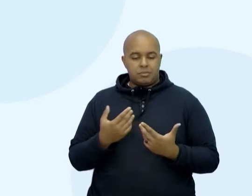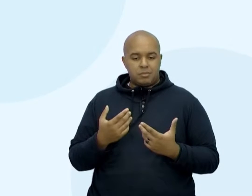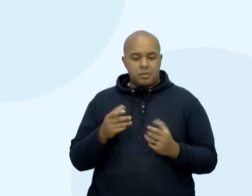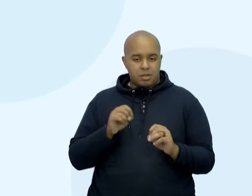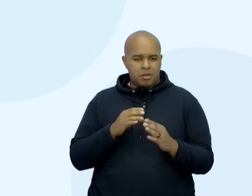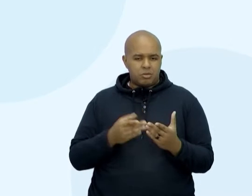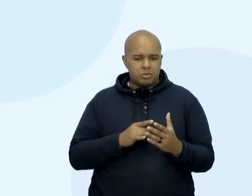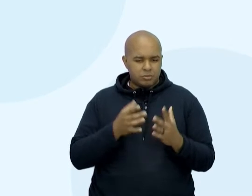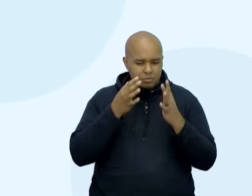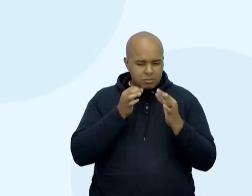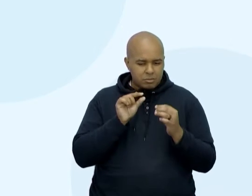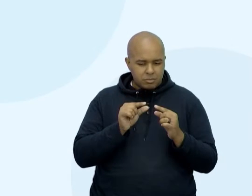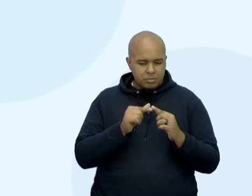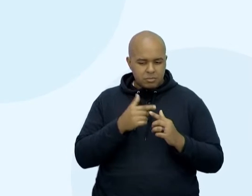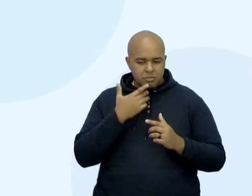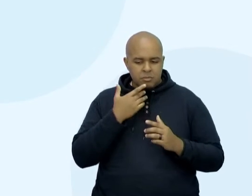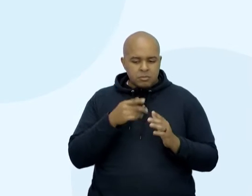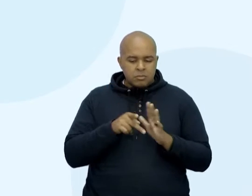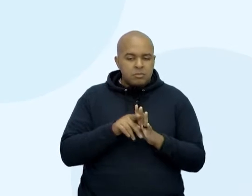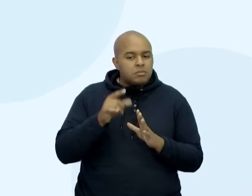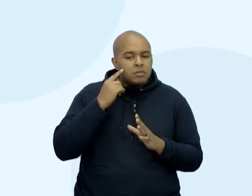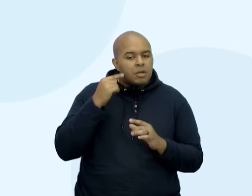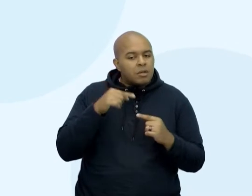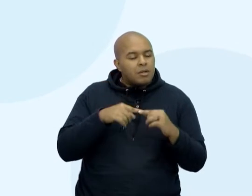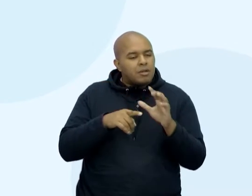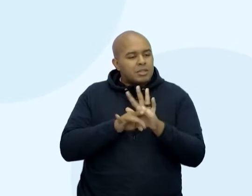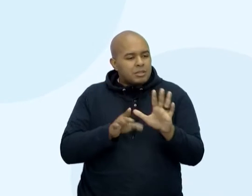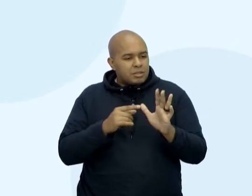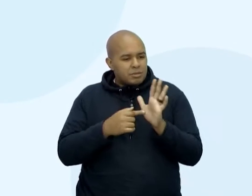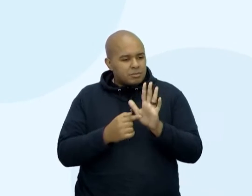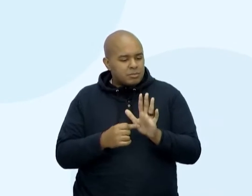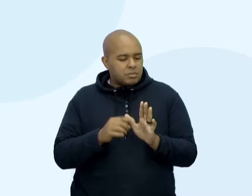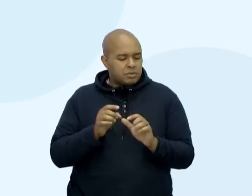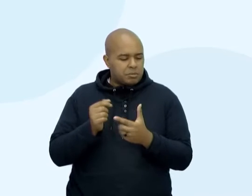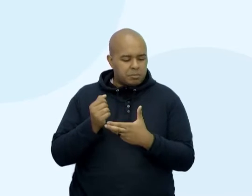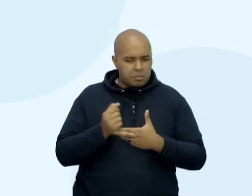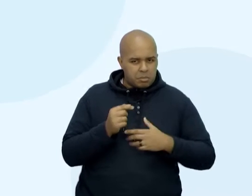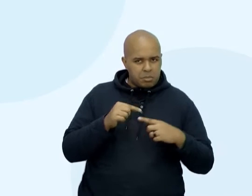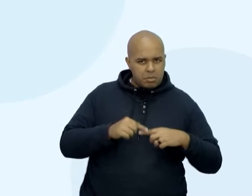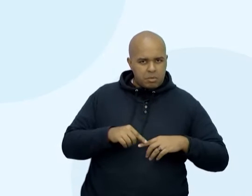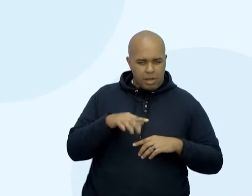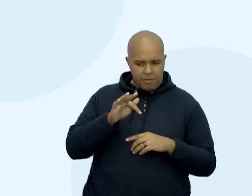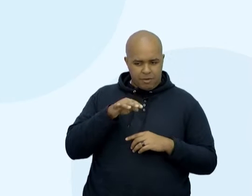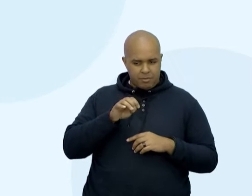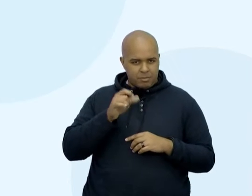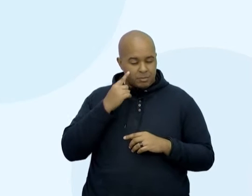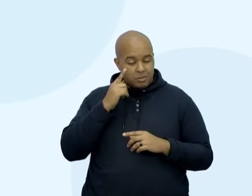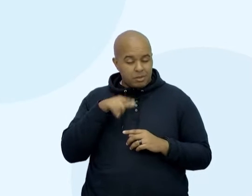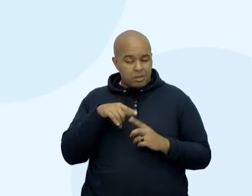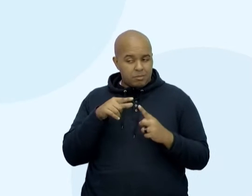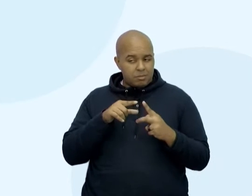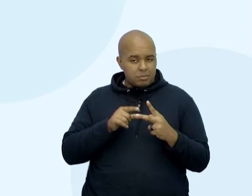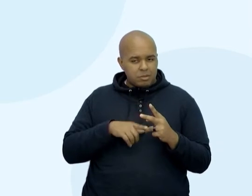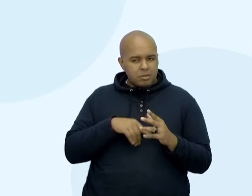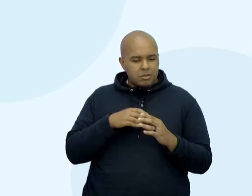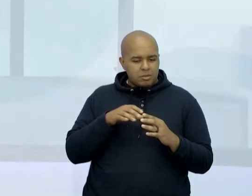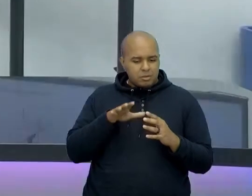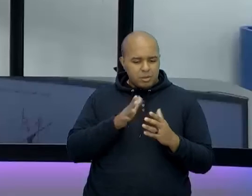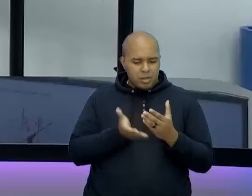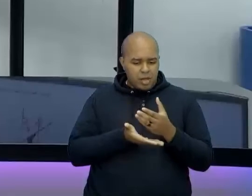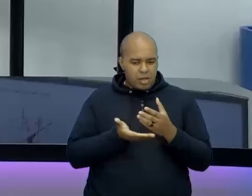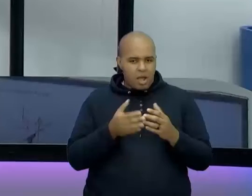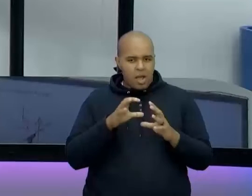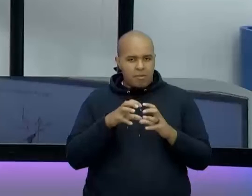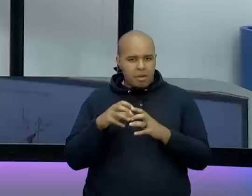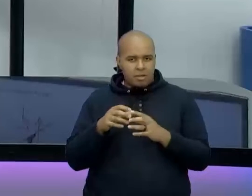hoje é só para chamar a atenção um pouquinho aí de uma questão que já foi trazida aqui pela Fabi, que é essa coisa do centro de